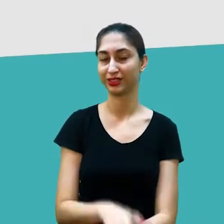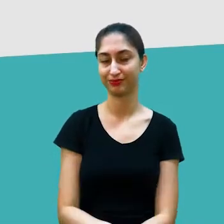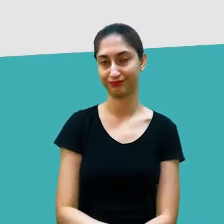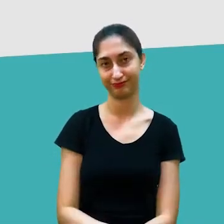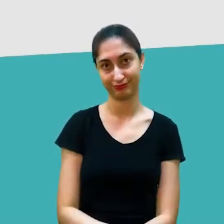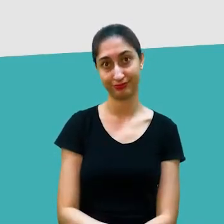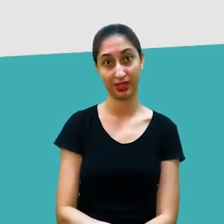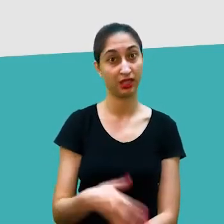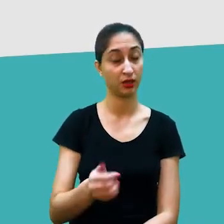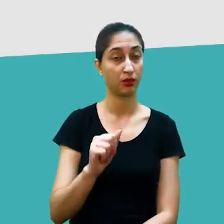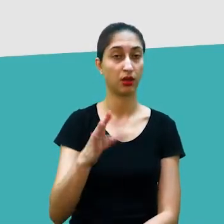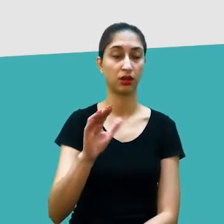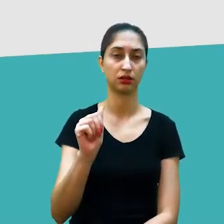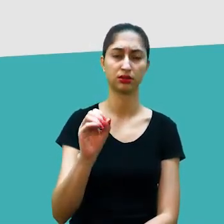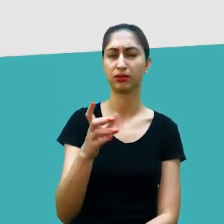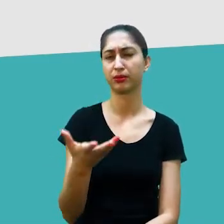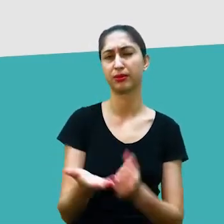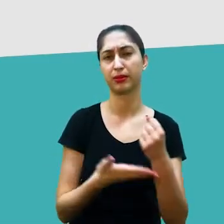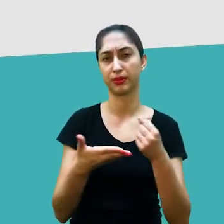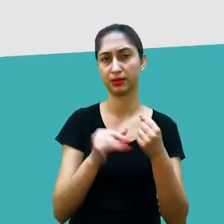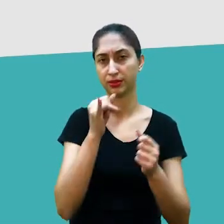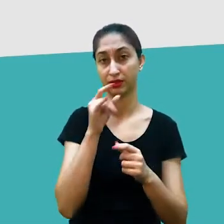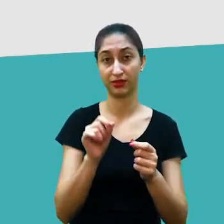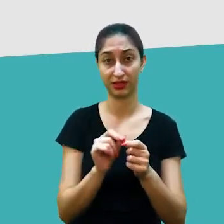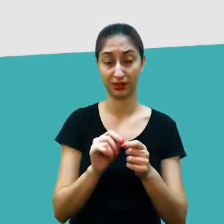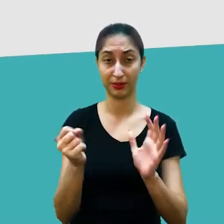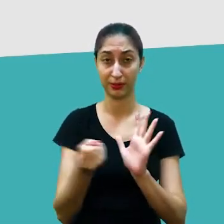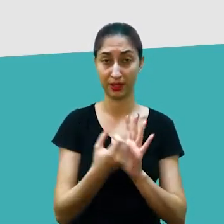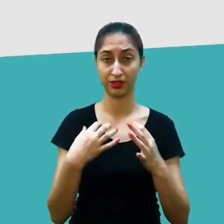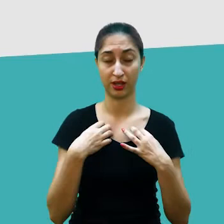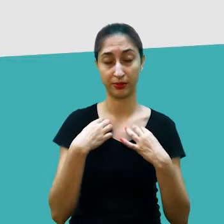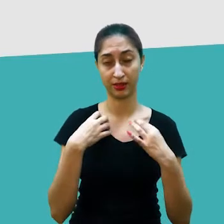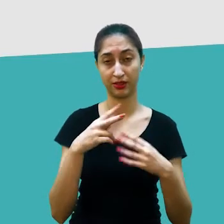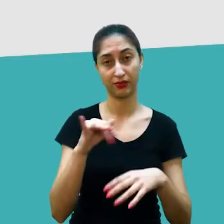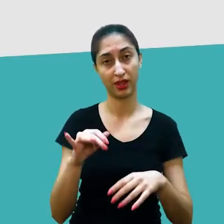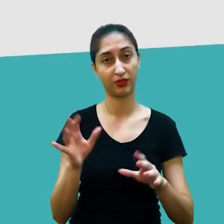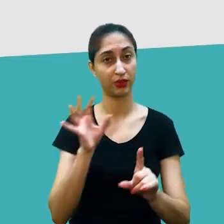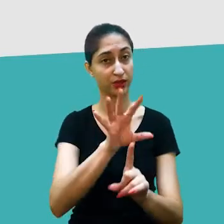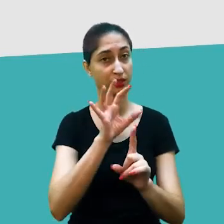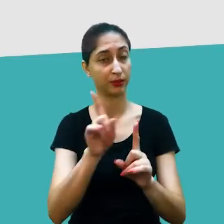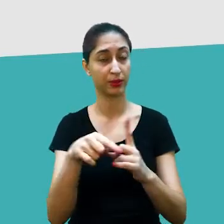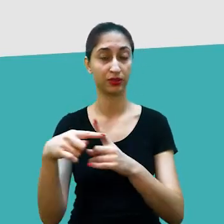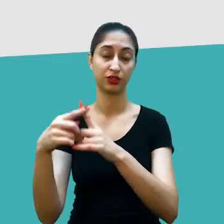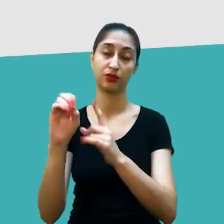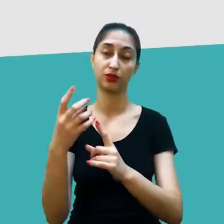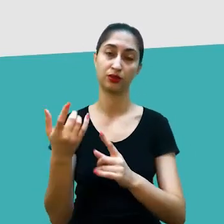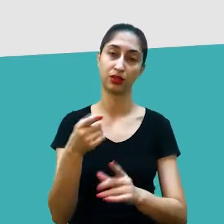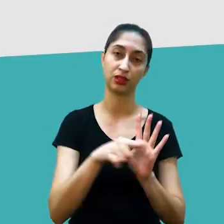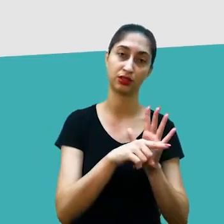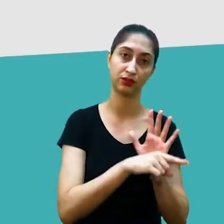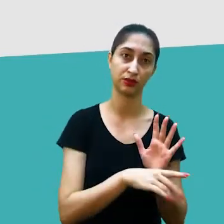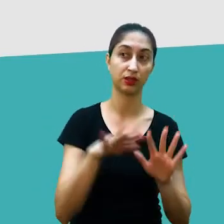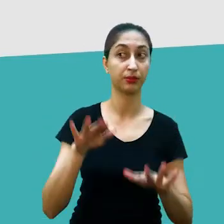ação mínima, que seja fazer uma marca de camisetas, vai criar um impacto positivo ou negativo.